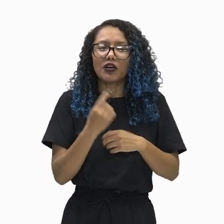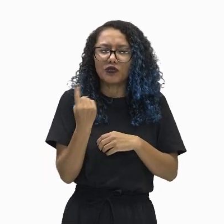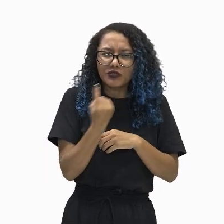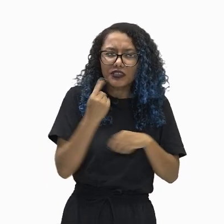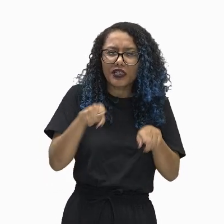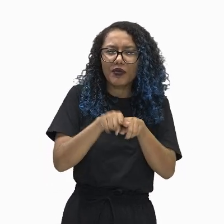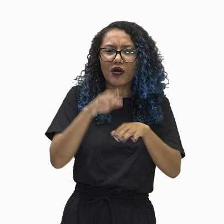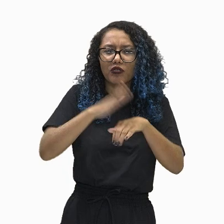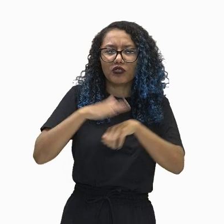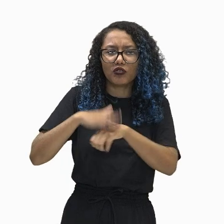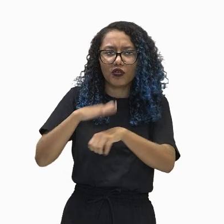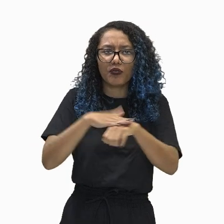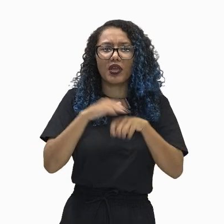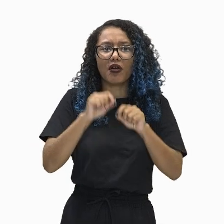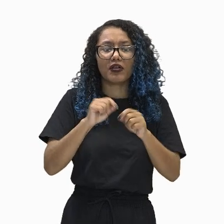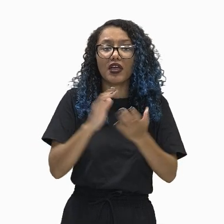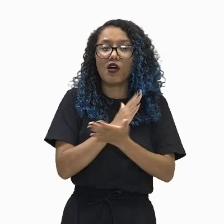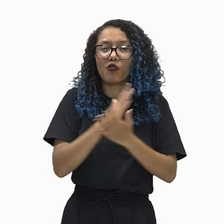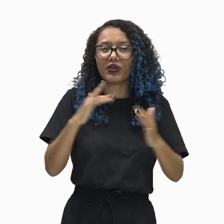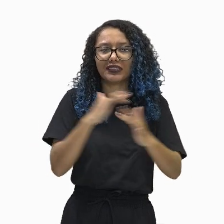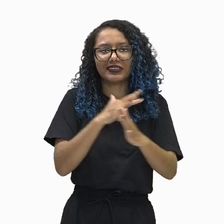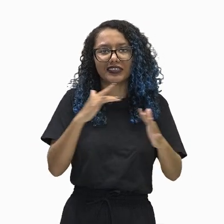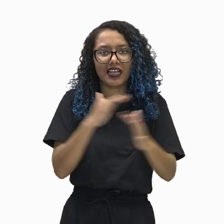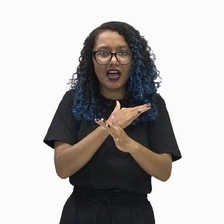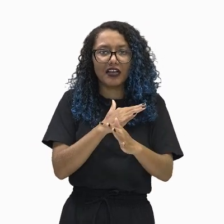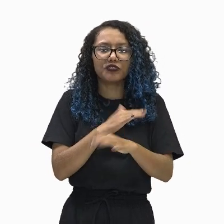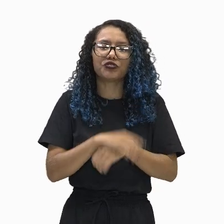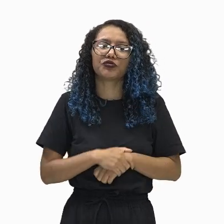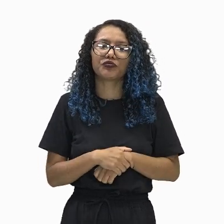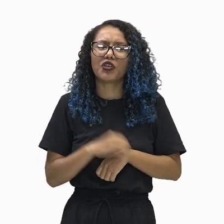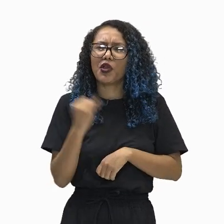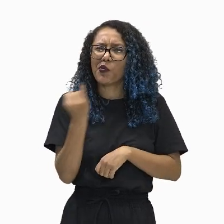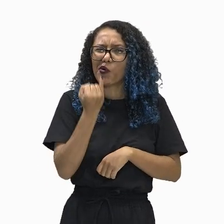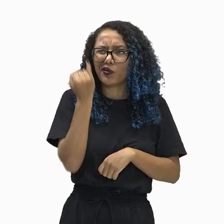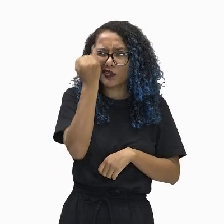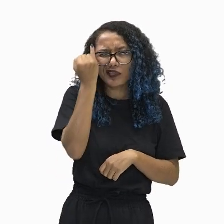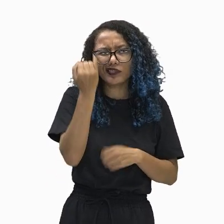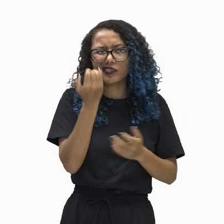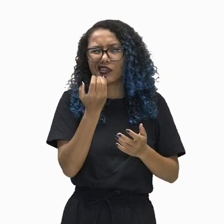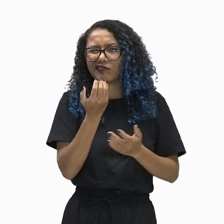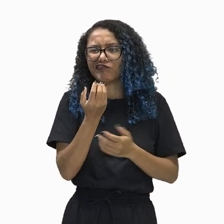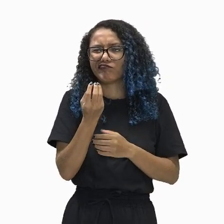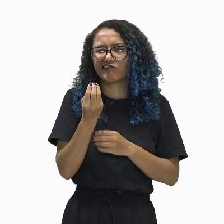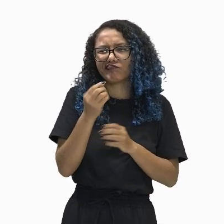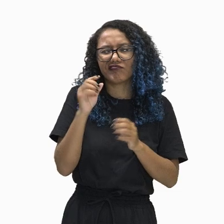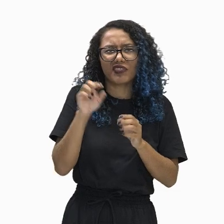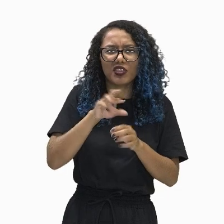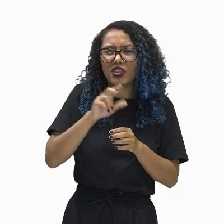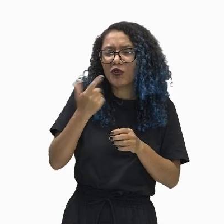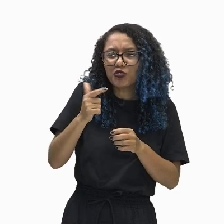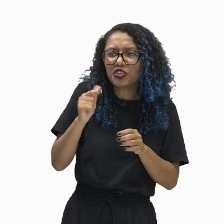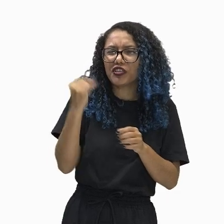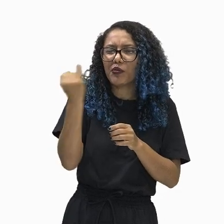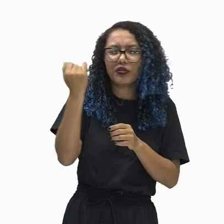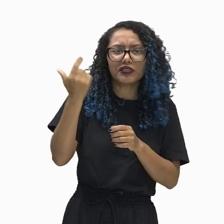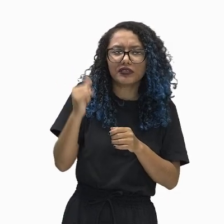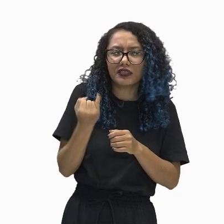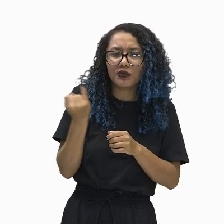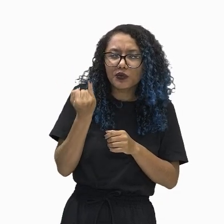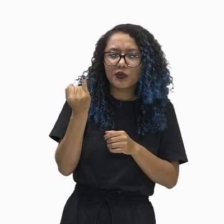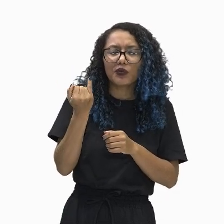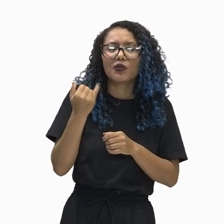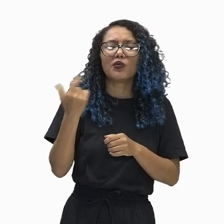importância. Essa forma de organização ficou conhecida como sistema feudal. Galera, as cidades elas ficaram cada